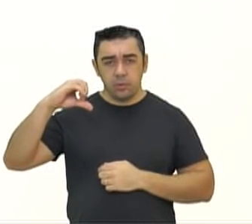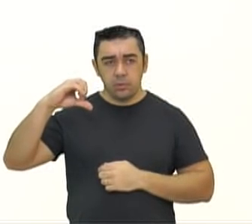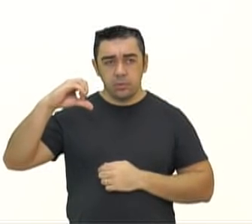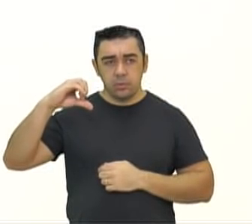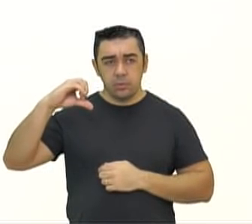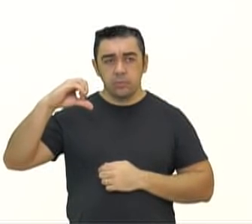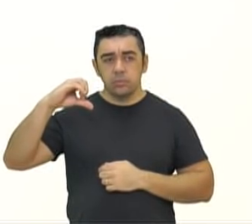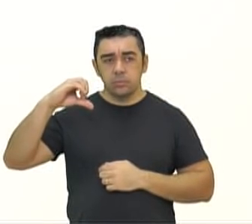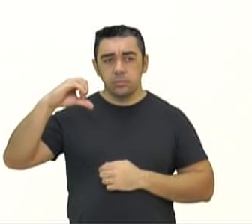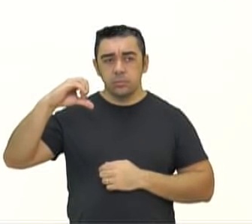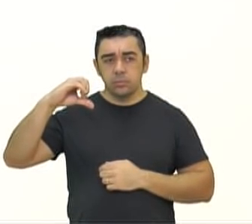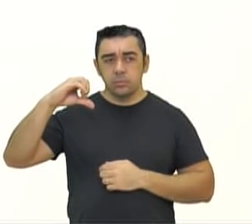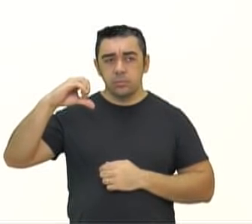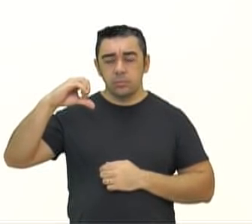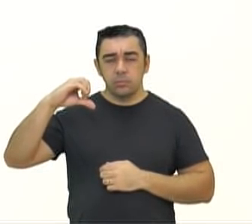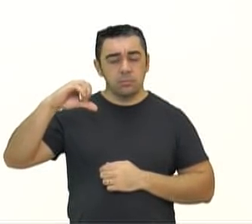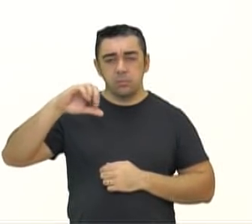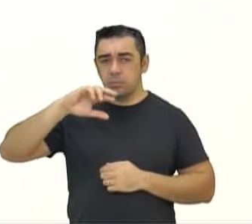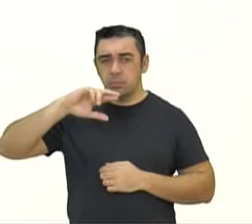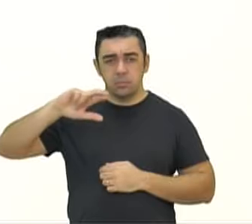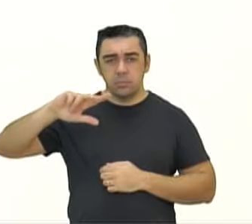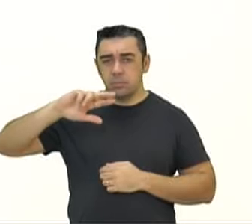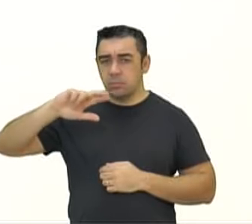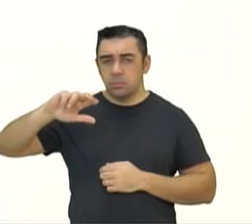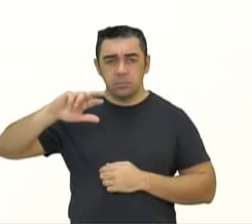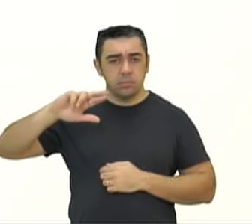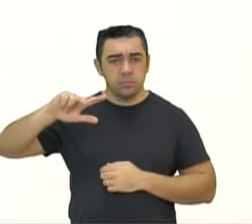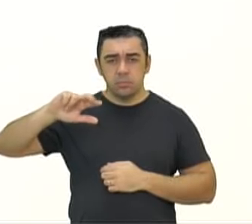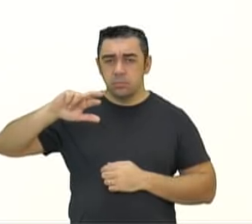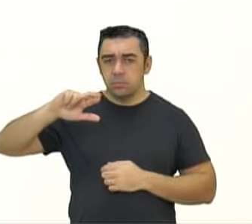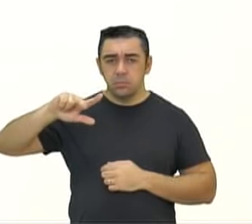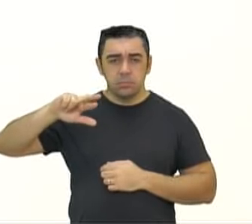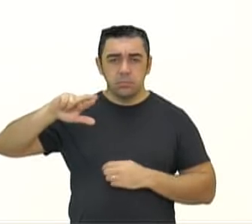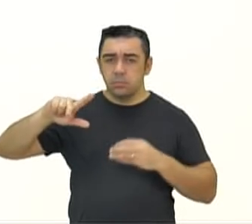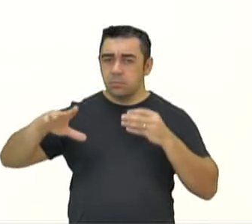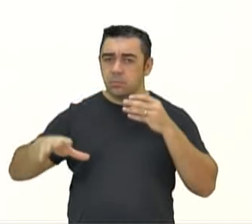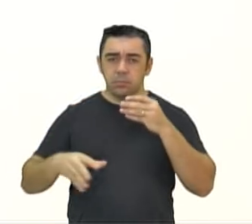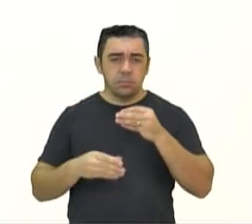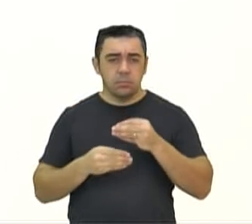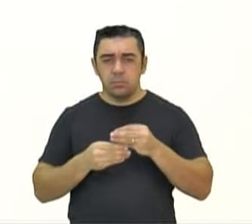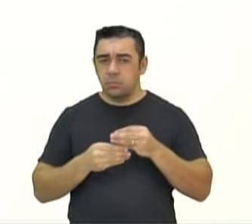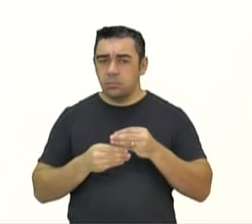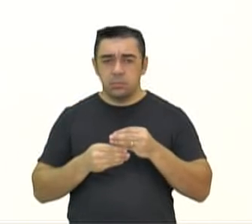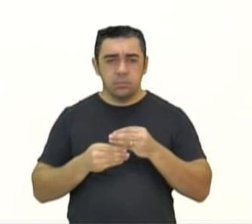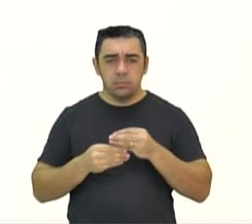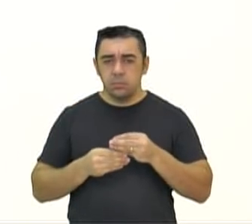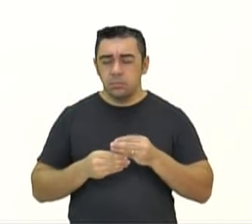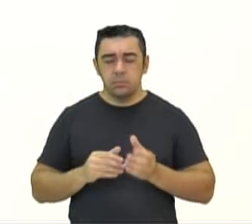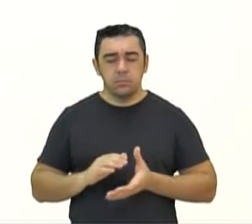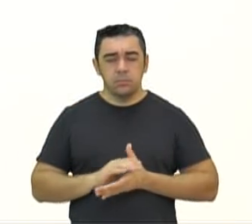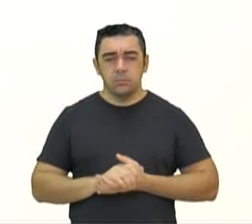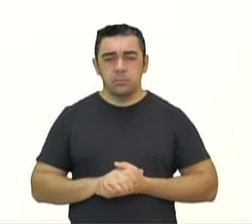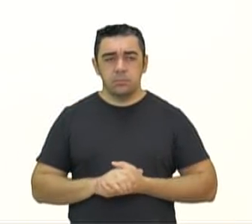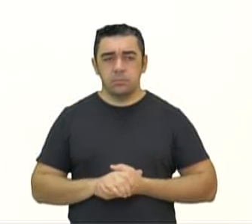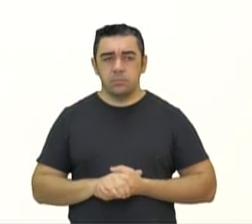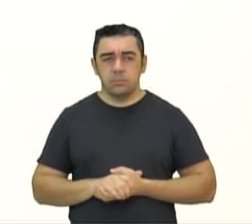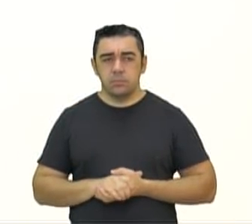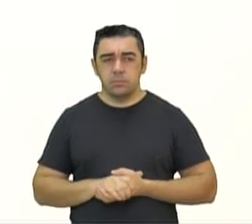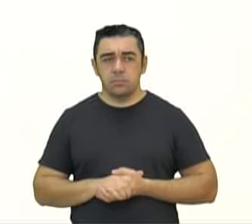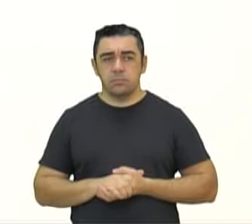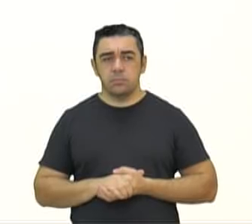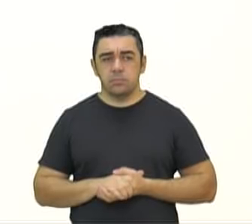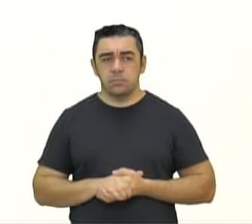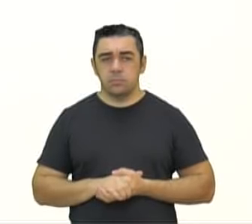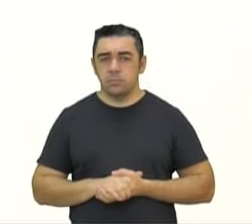Aliás, né? P mais Q vai resultar em 4 mais 5, que resulta em 9. 9 não é o nosso N,